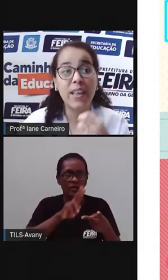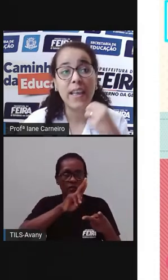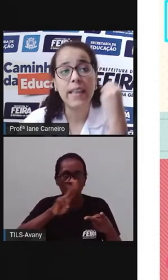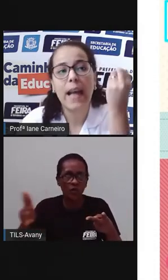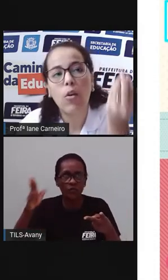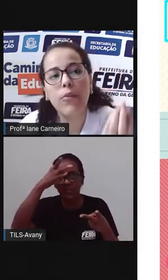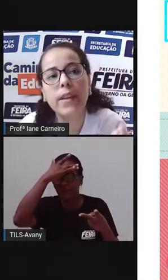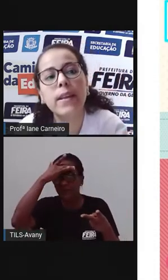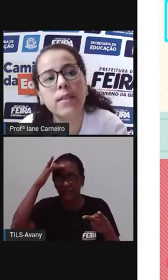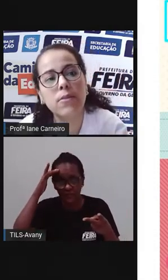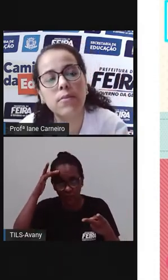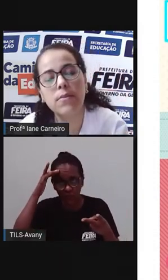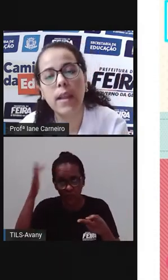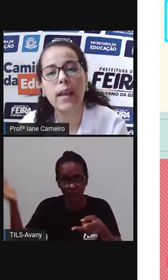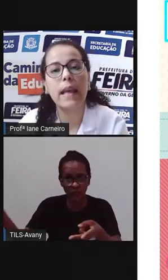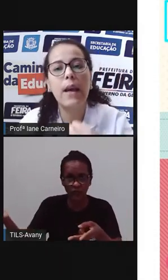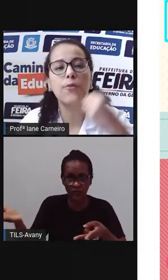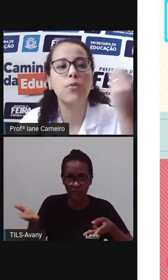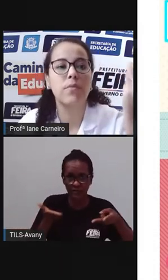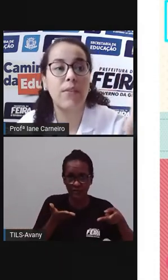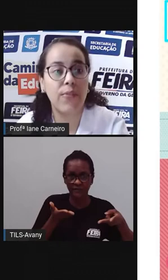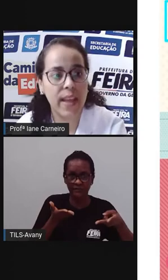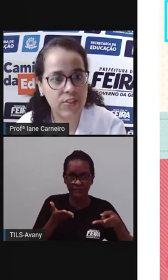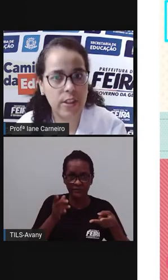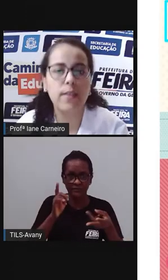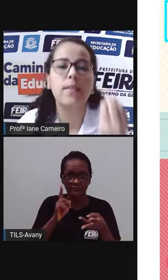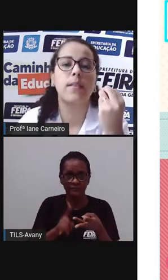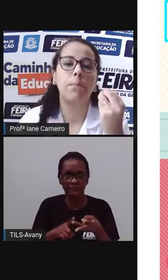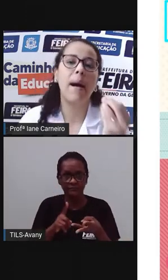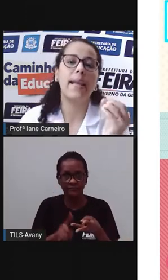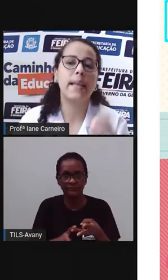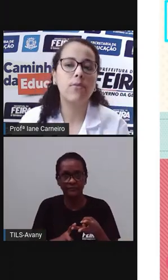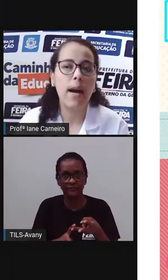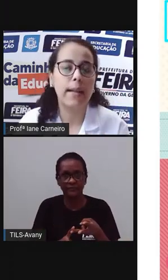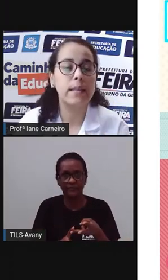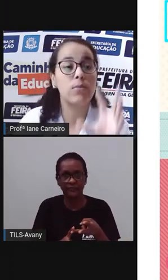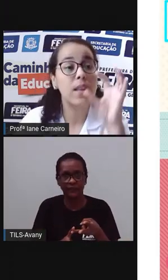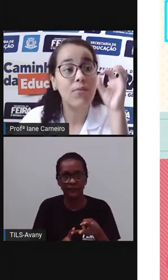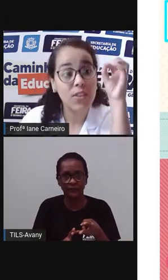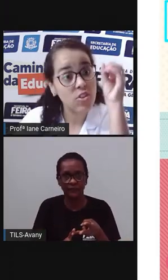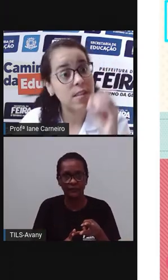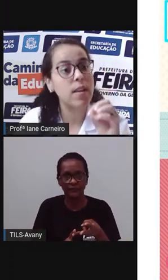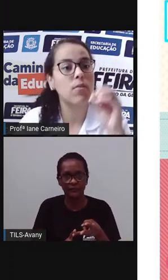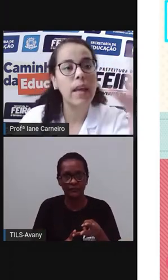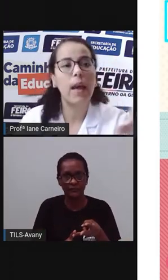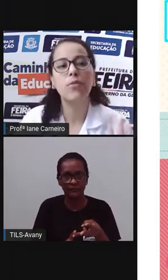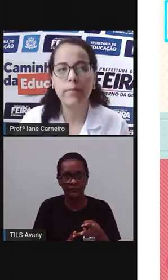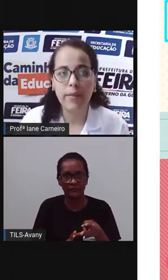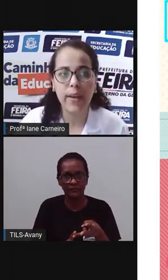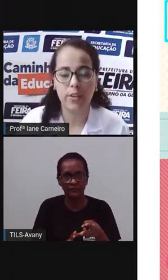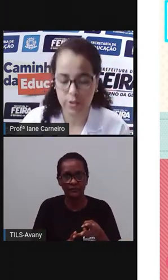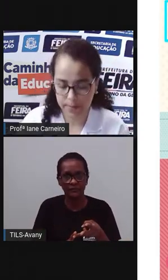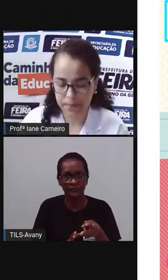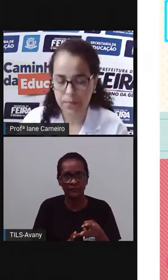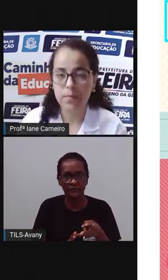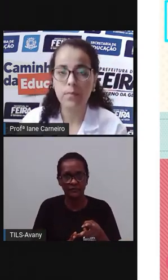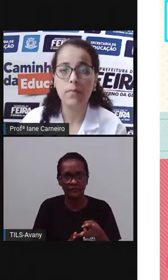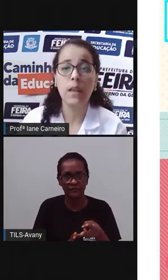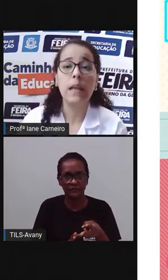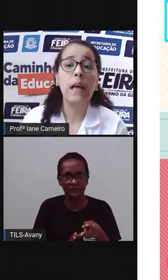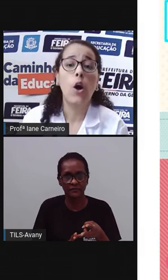ou seja quem tá convidando né quem é o dono da festa Maria Eduarda quando que vem dizendo quem é o dono da